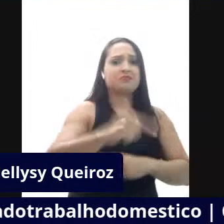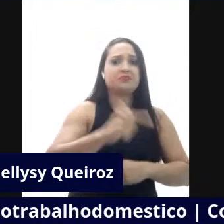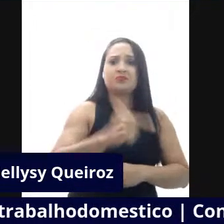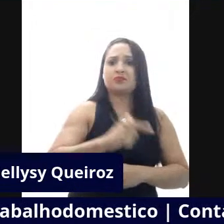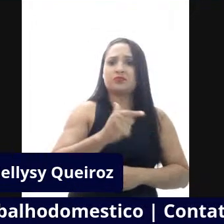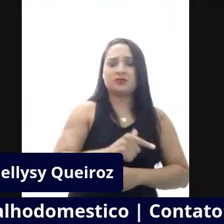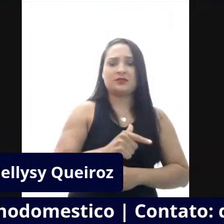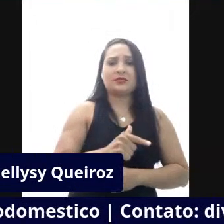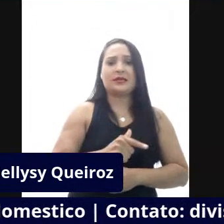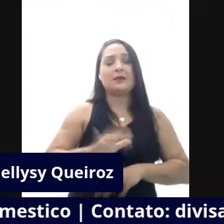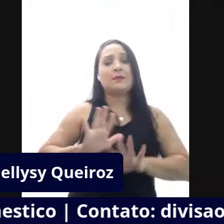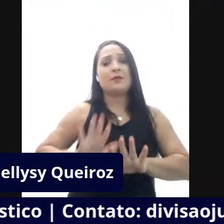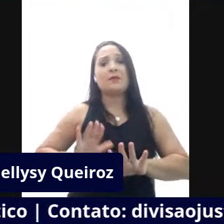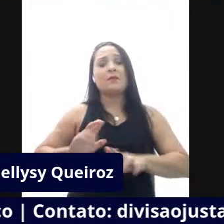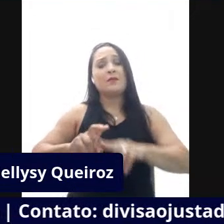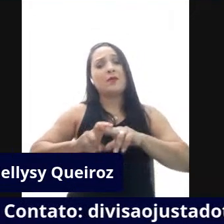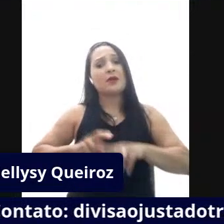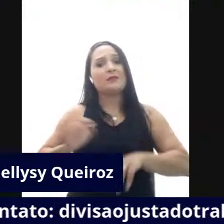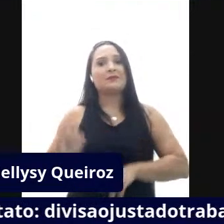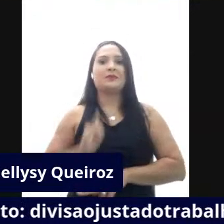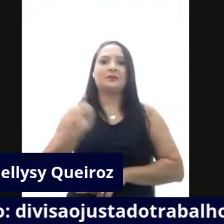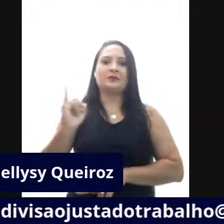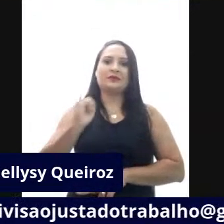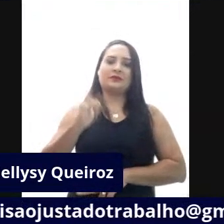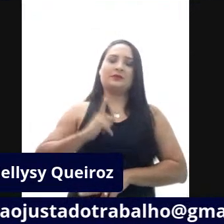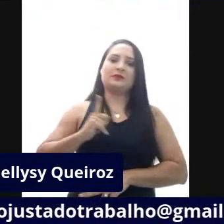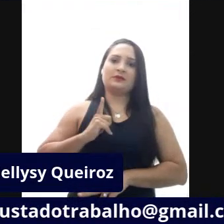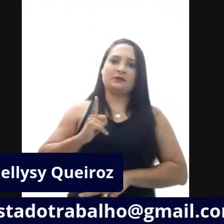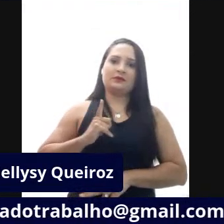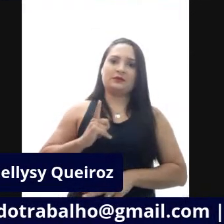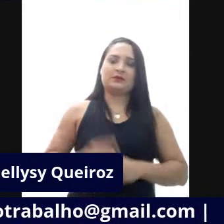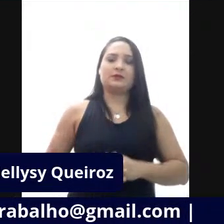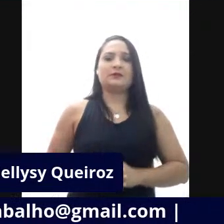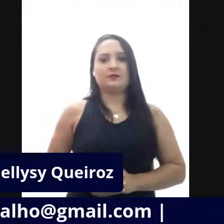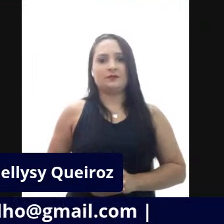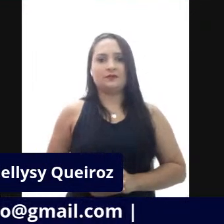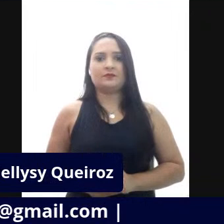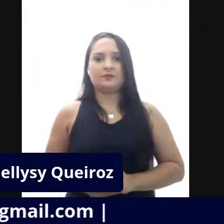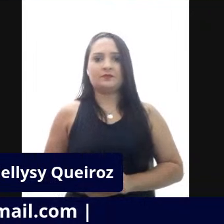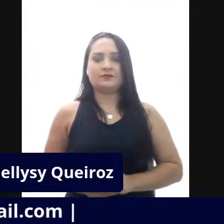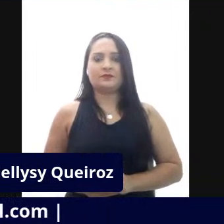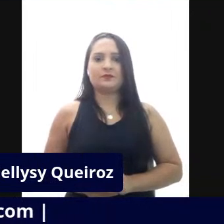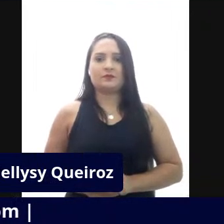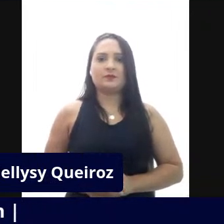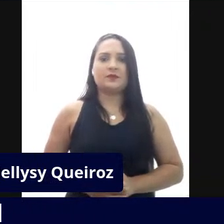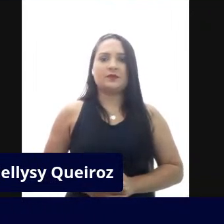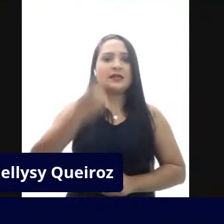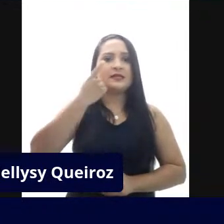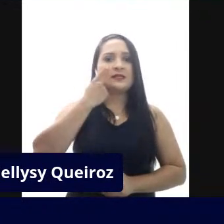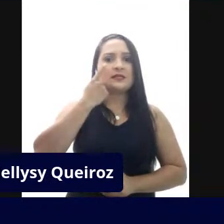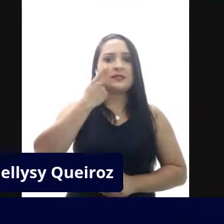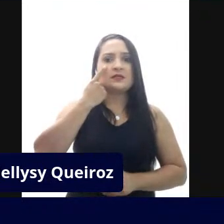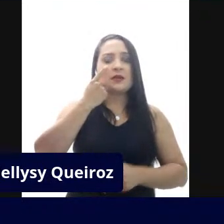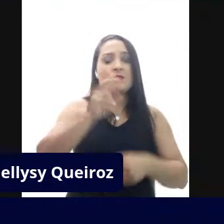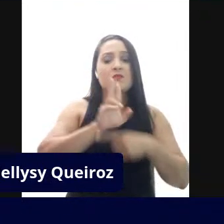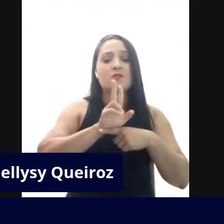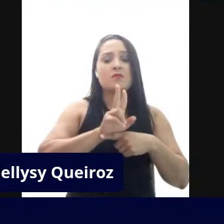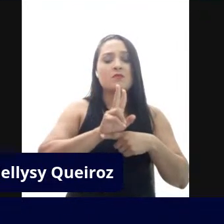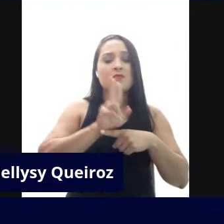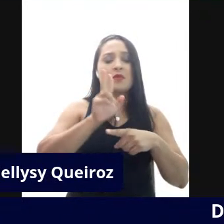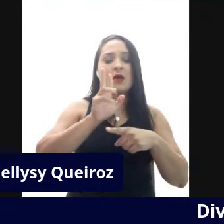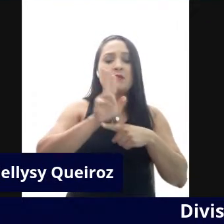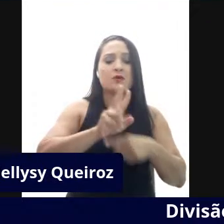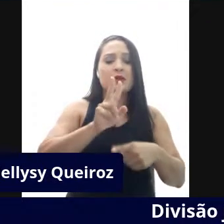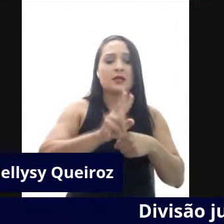onde o acesso aos mecanismos de atenção e de proteção às mulheres, eles